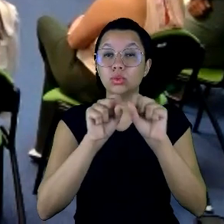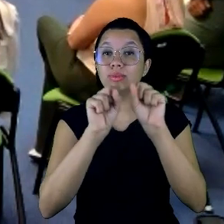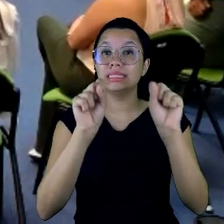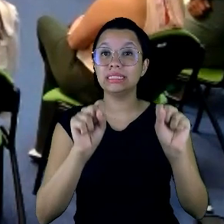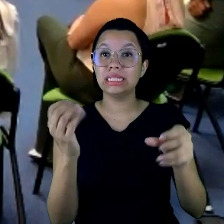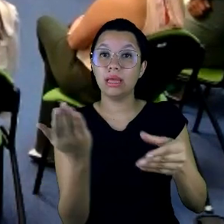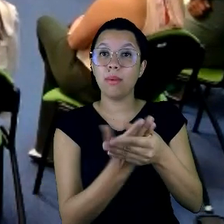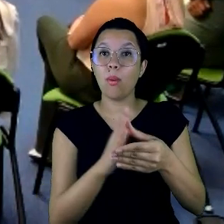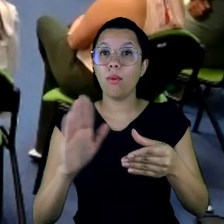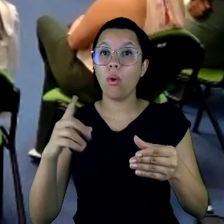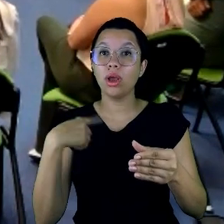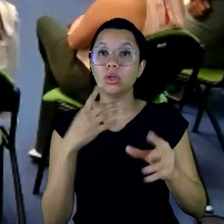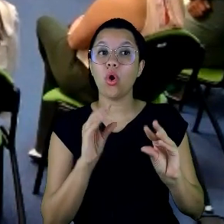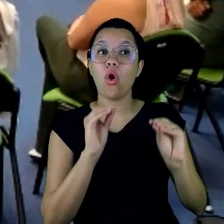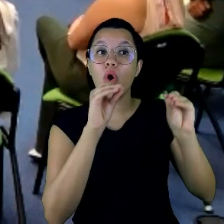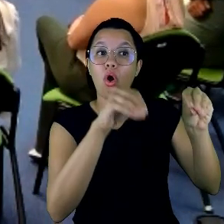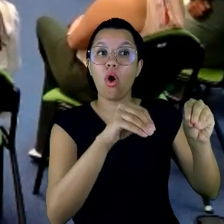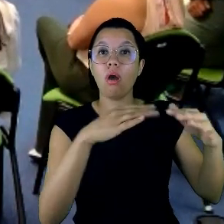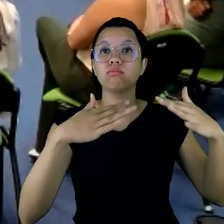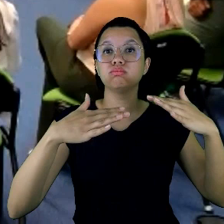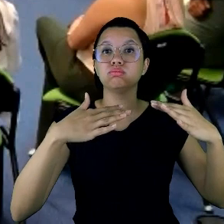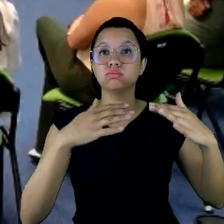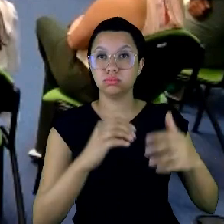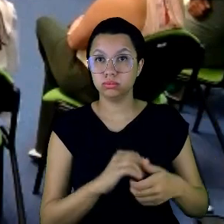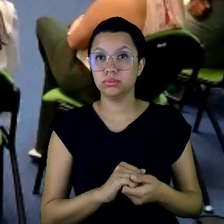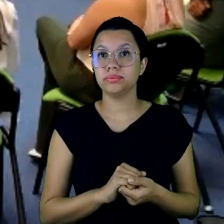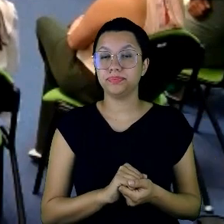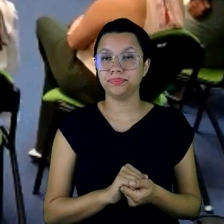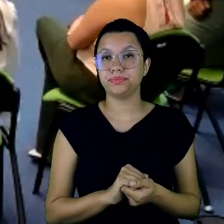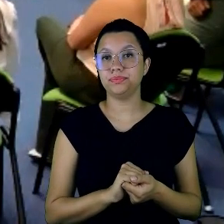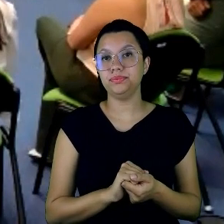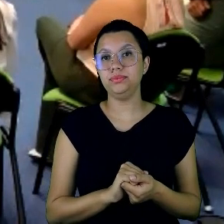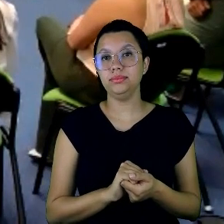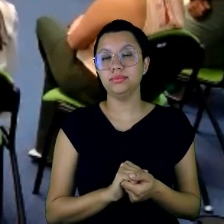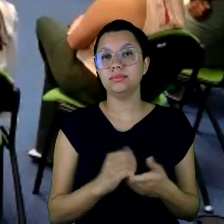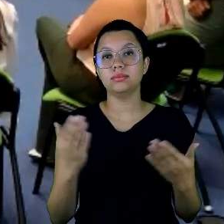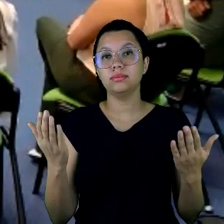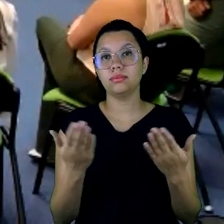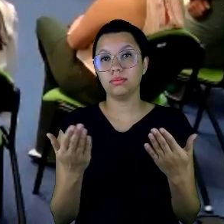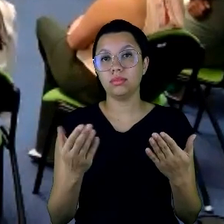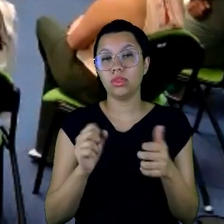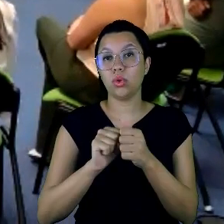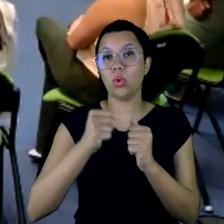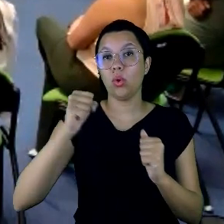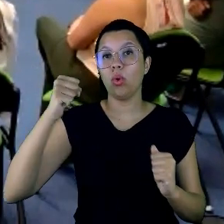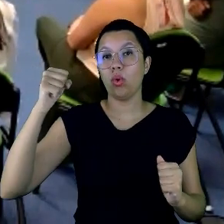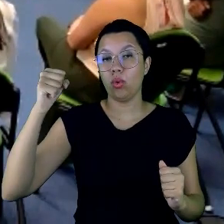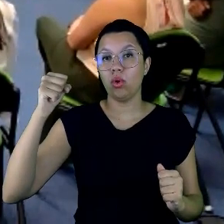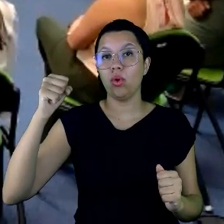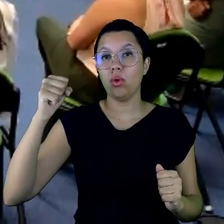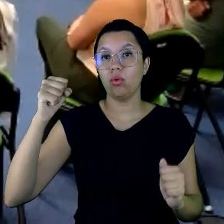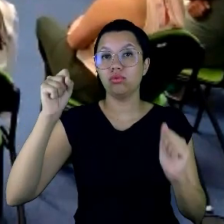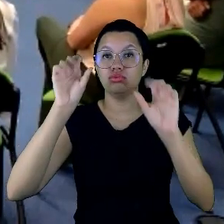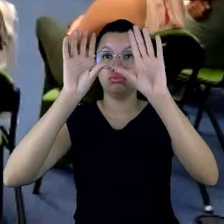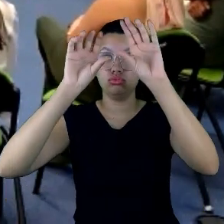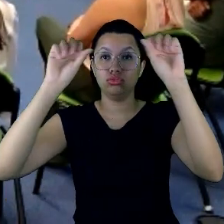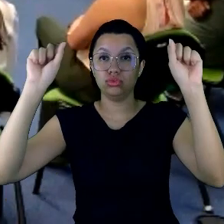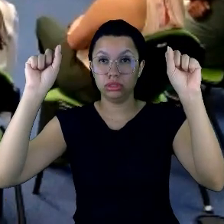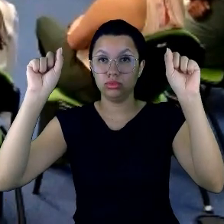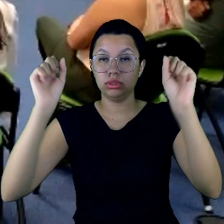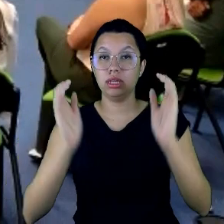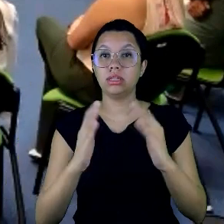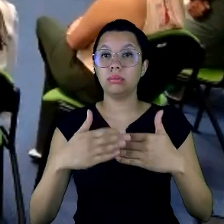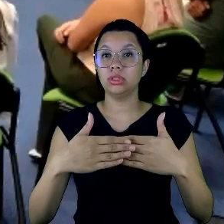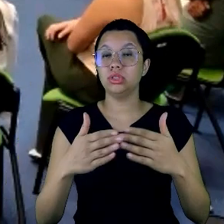sistema processual, lá, o que a gente lança, né, de movimentação. E agora, com a ampliação dos tribunais, né,